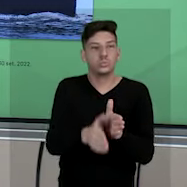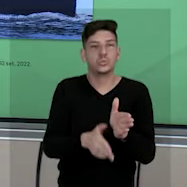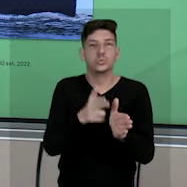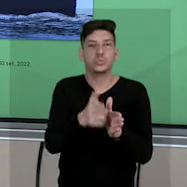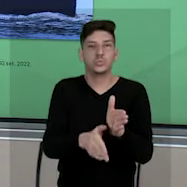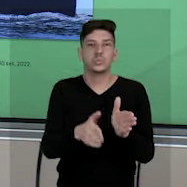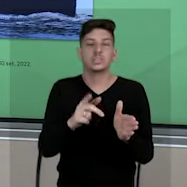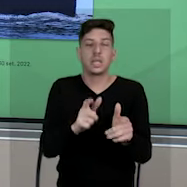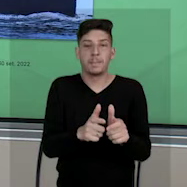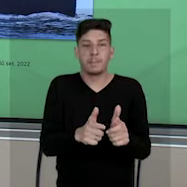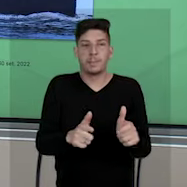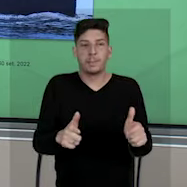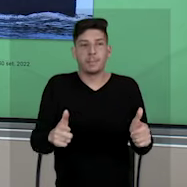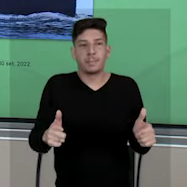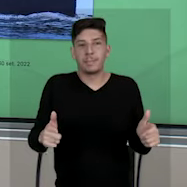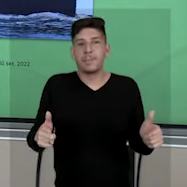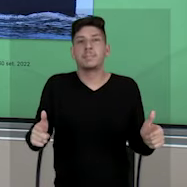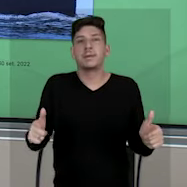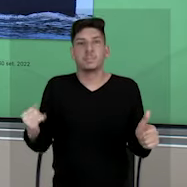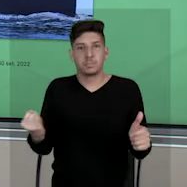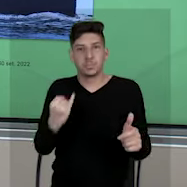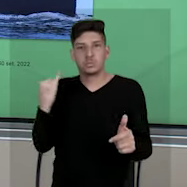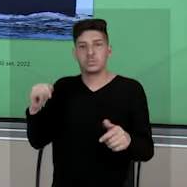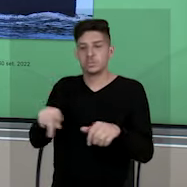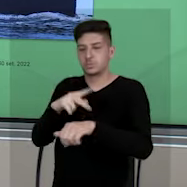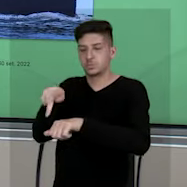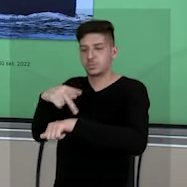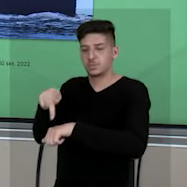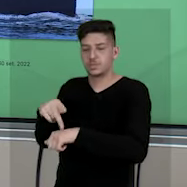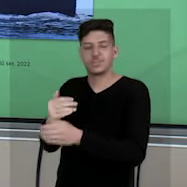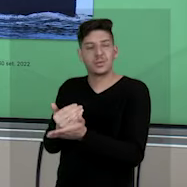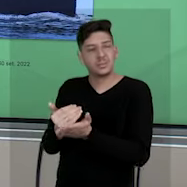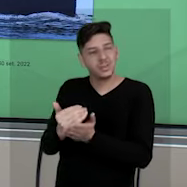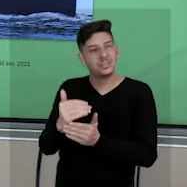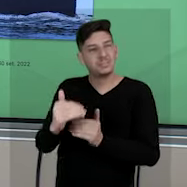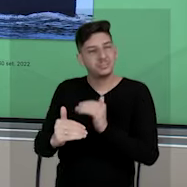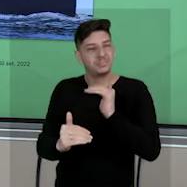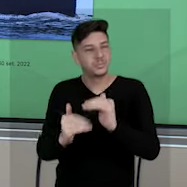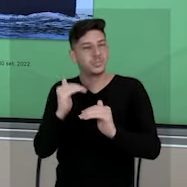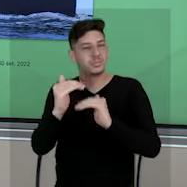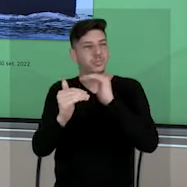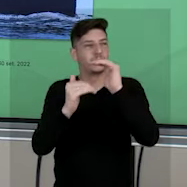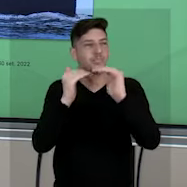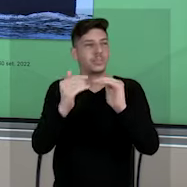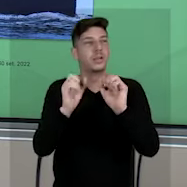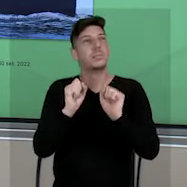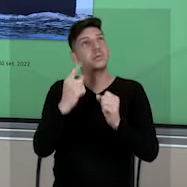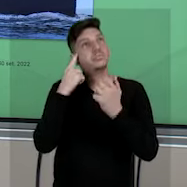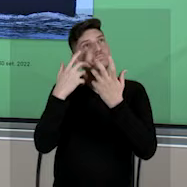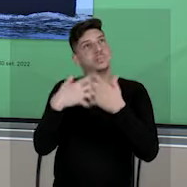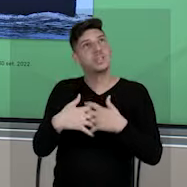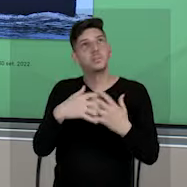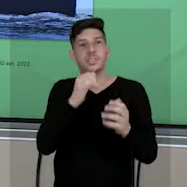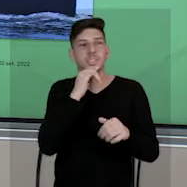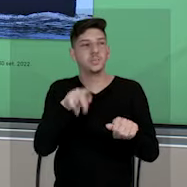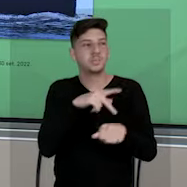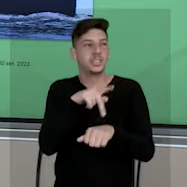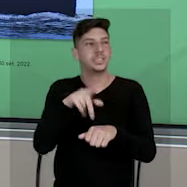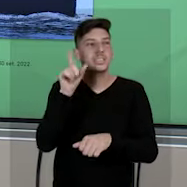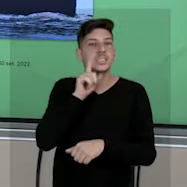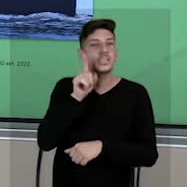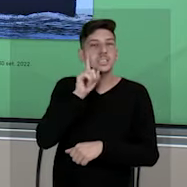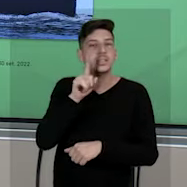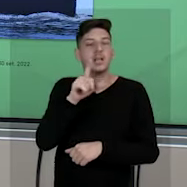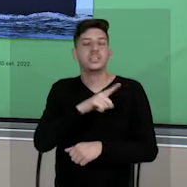mais populares nos países que ainda estavam, né, se desenvolvendo. Então, a gente pode pensar, por exemplo, os Estados Unidos, que ainda estava